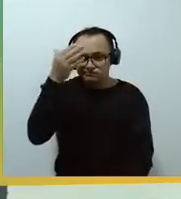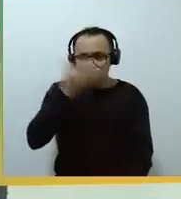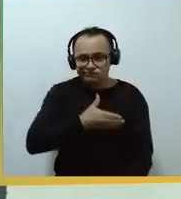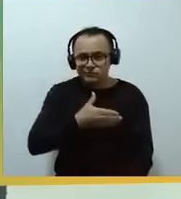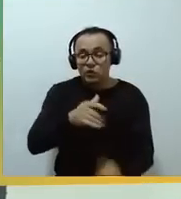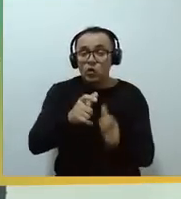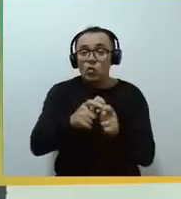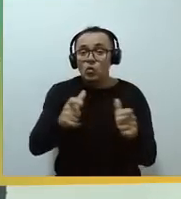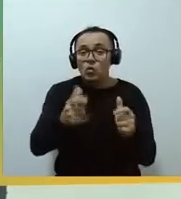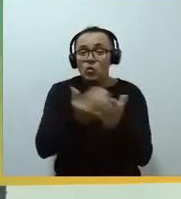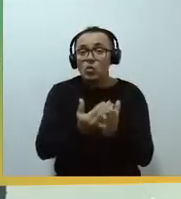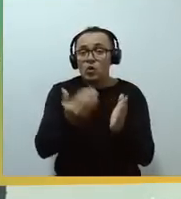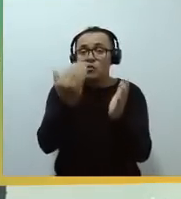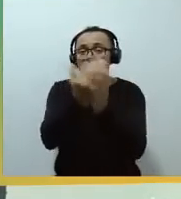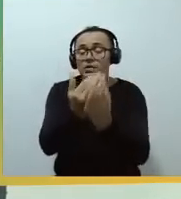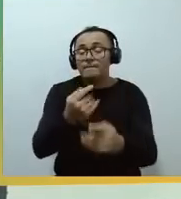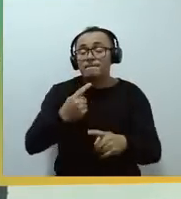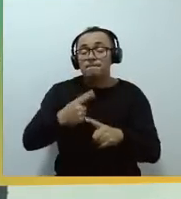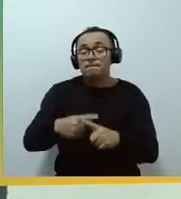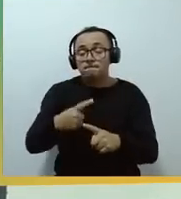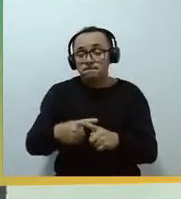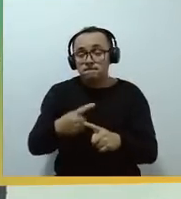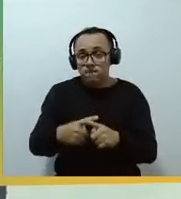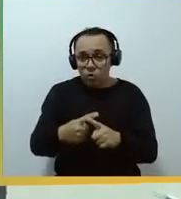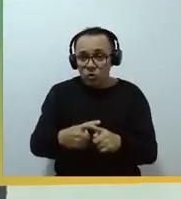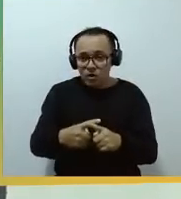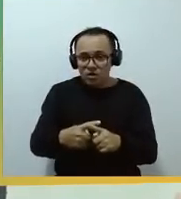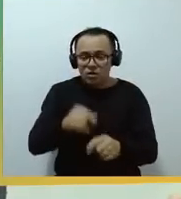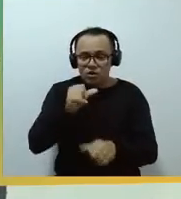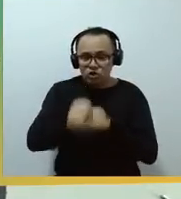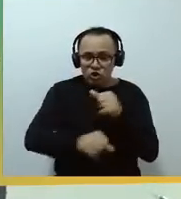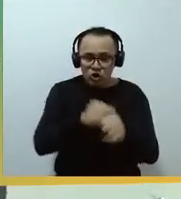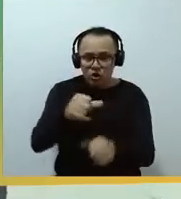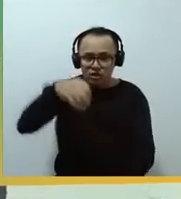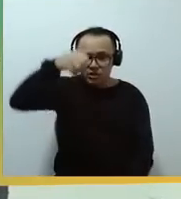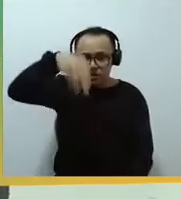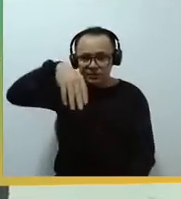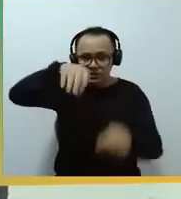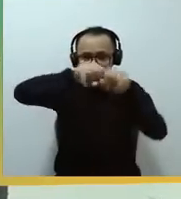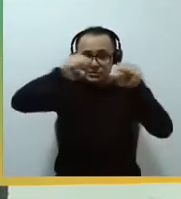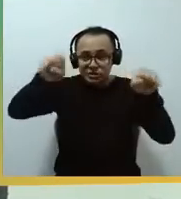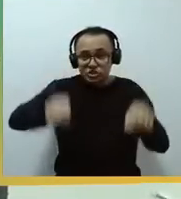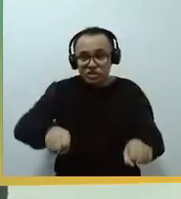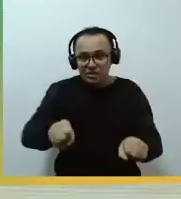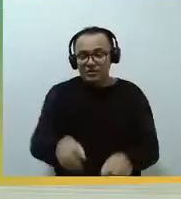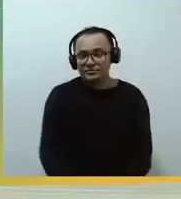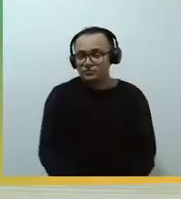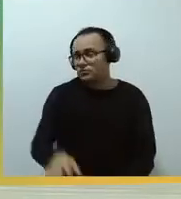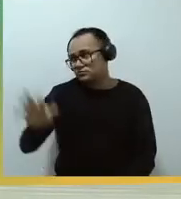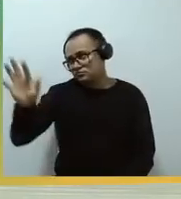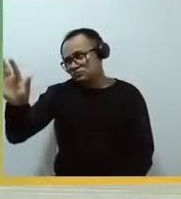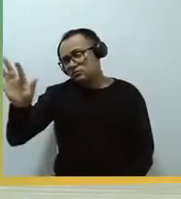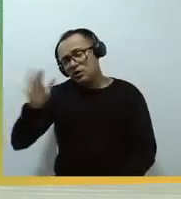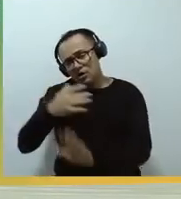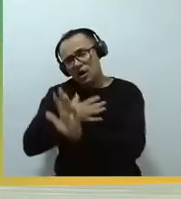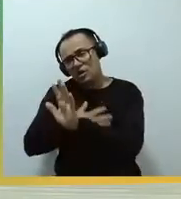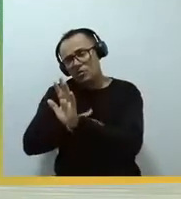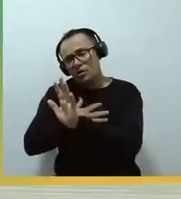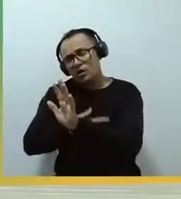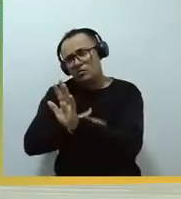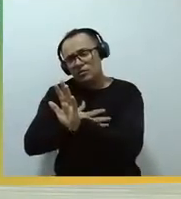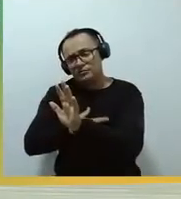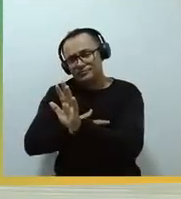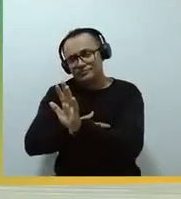aumento significativo de troca de lâmpada, de sistema. Mas veja só, vamos iniciar. Eu não vou pegar, eu vou